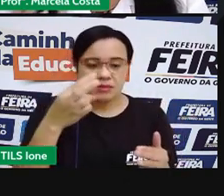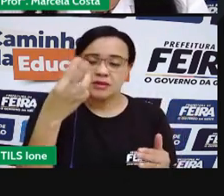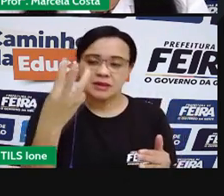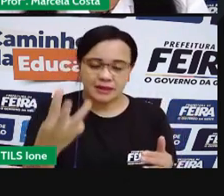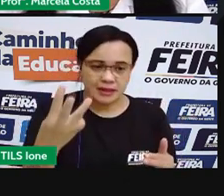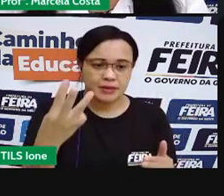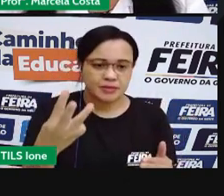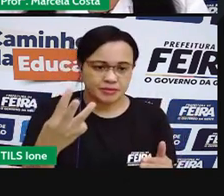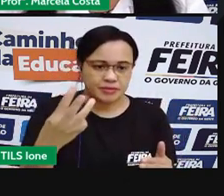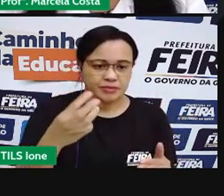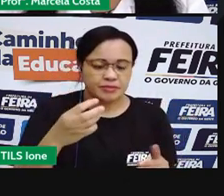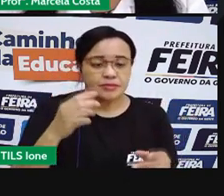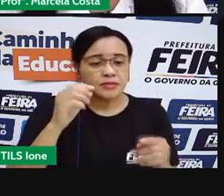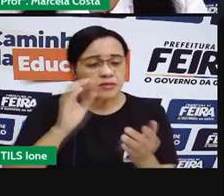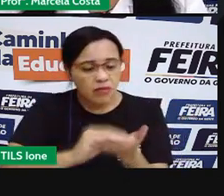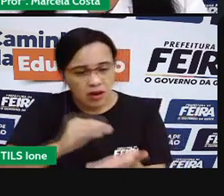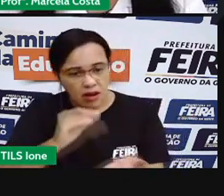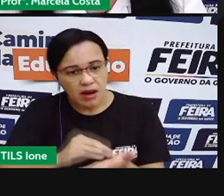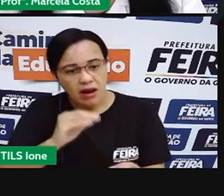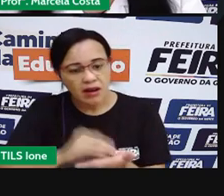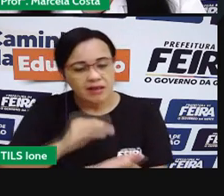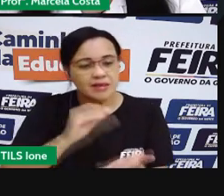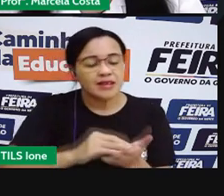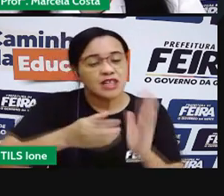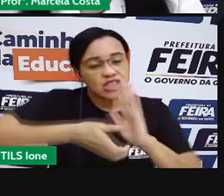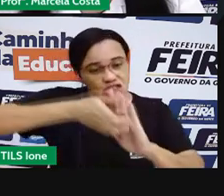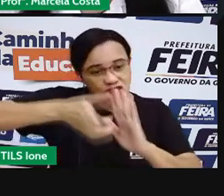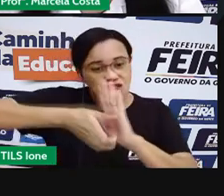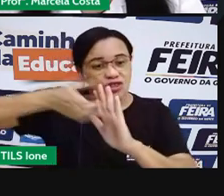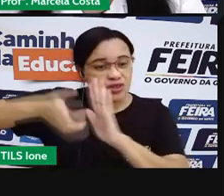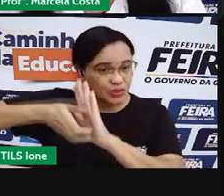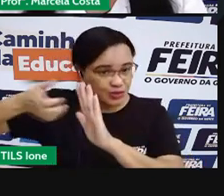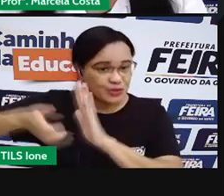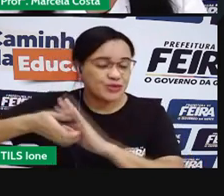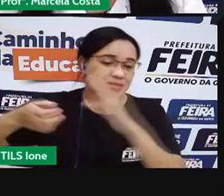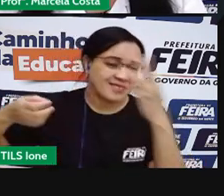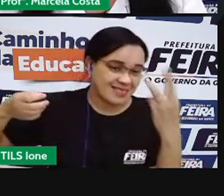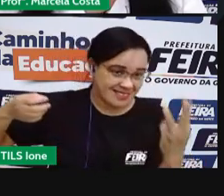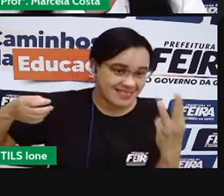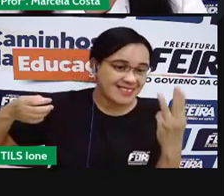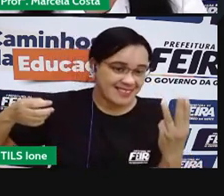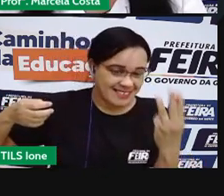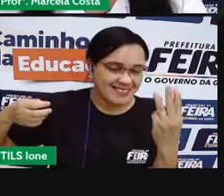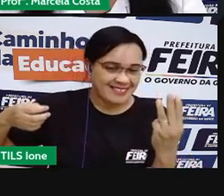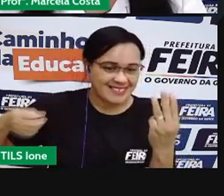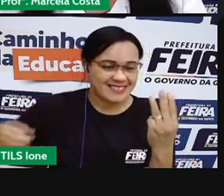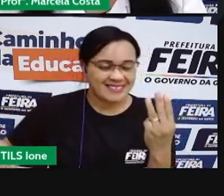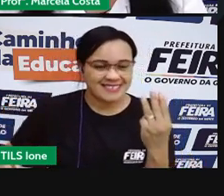que diminuiu, houve ali uma subtração, diminuiu.